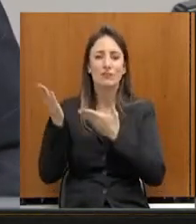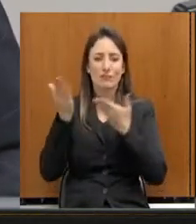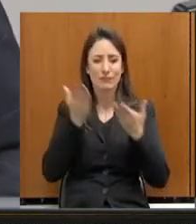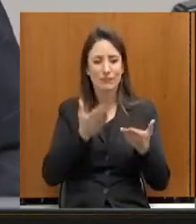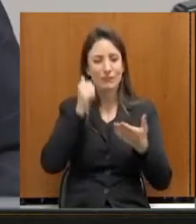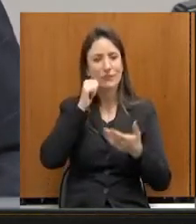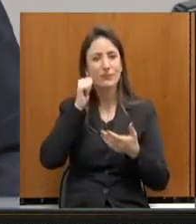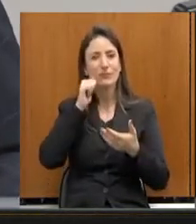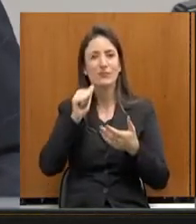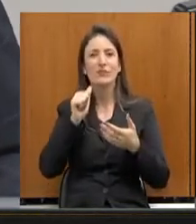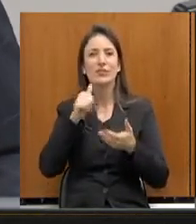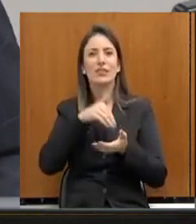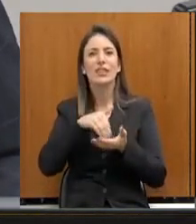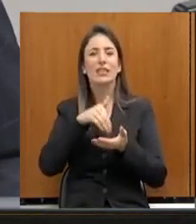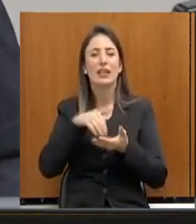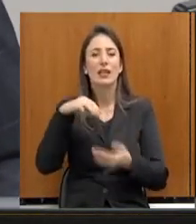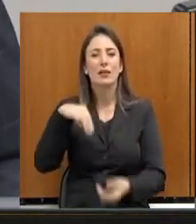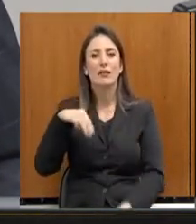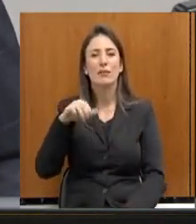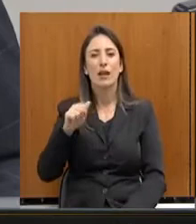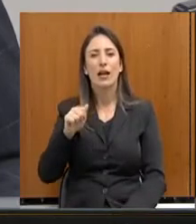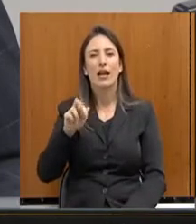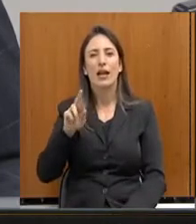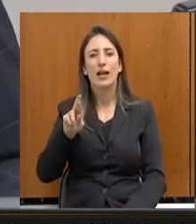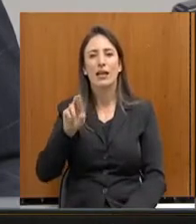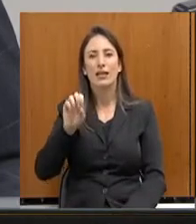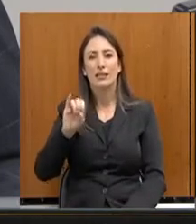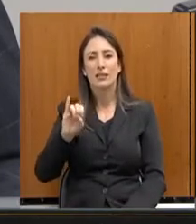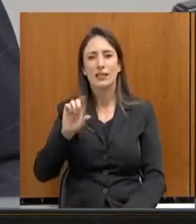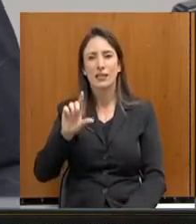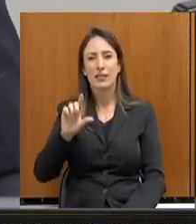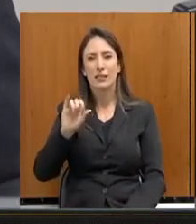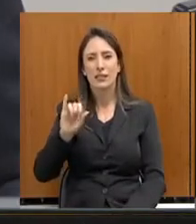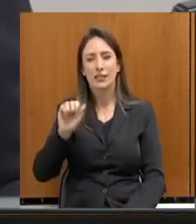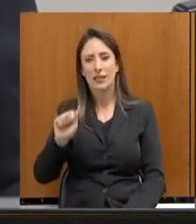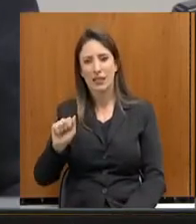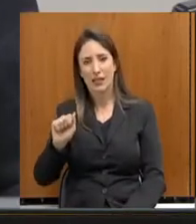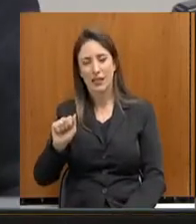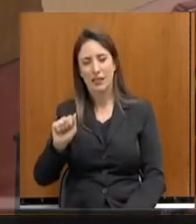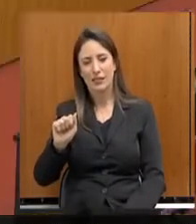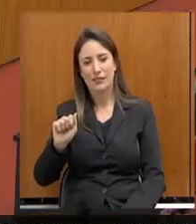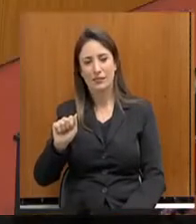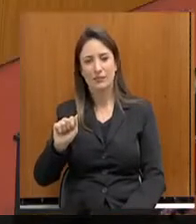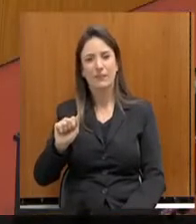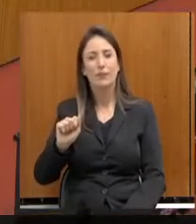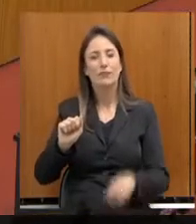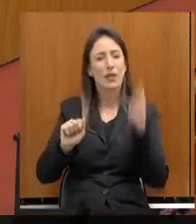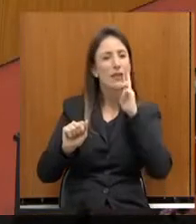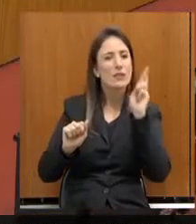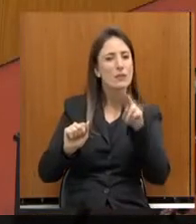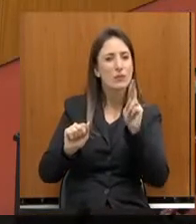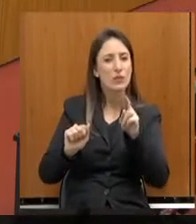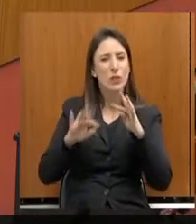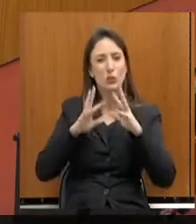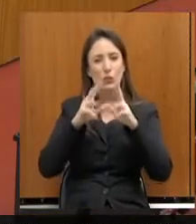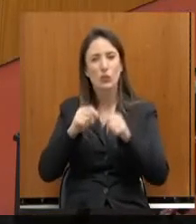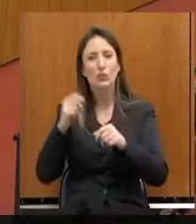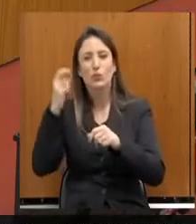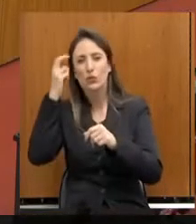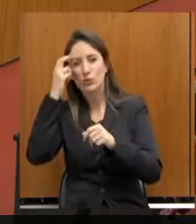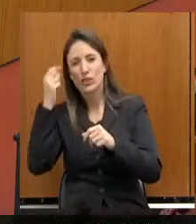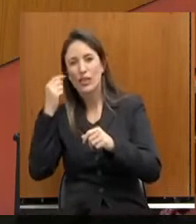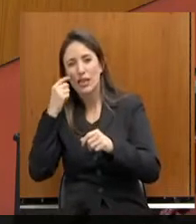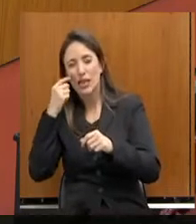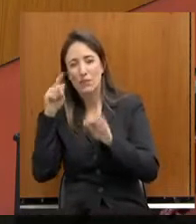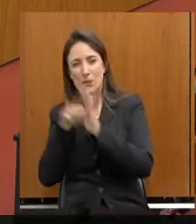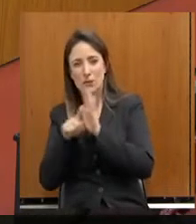secretária Marília para responder às obrigações em relação ao Deputado Zé E aí é obrigada a